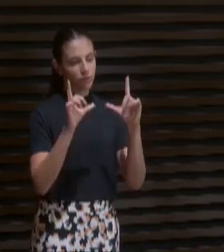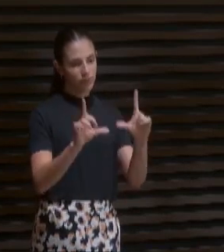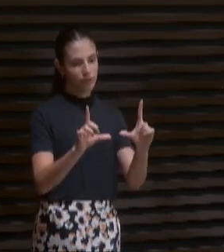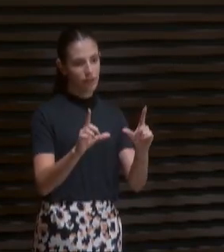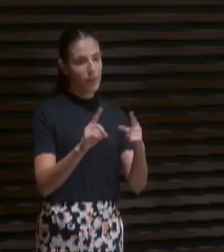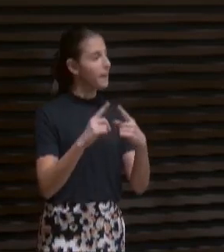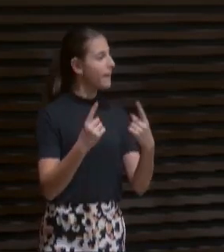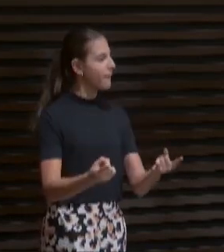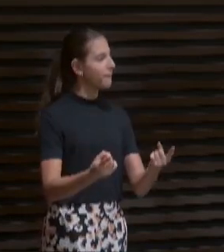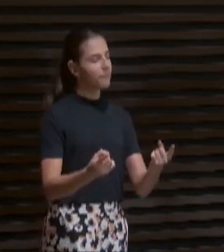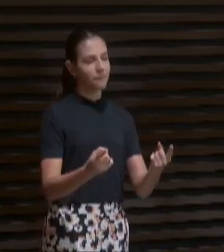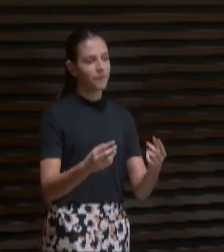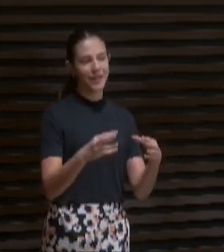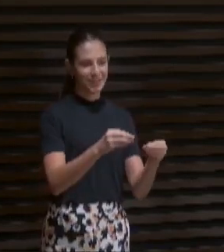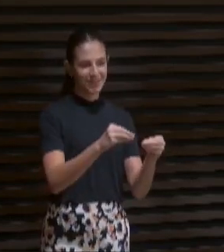daqui.